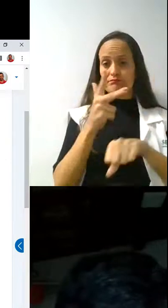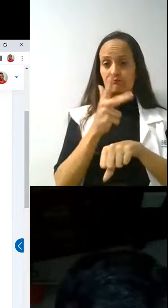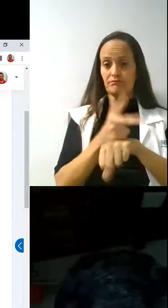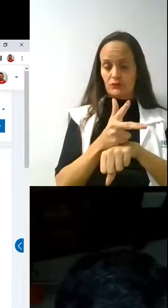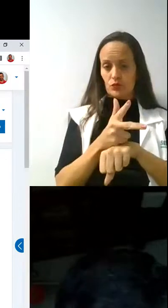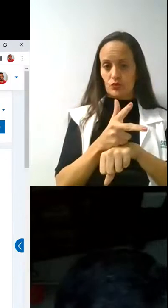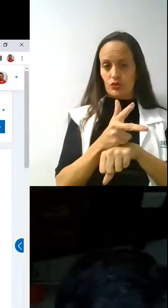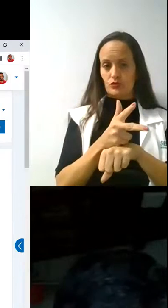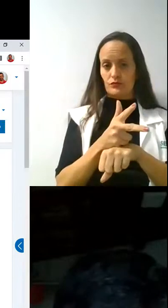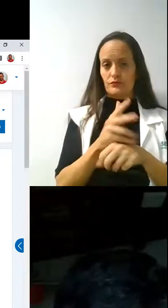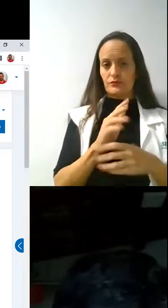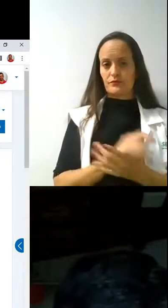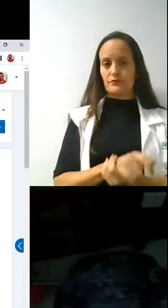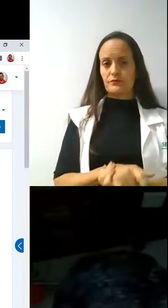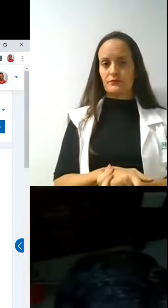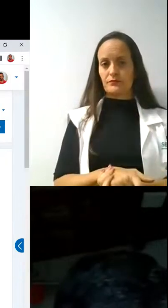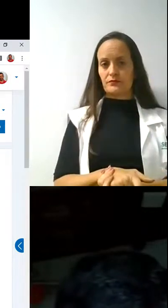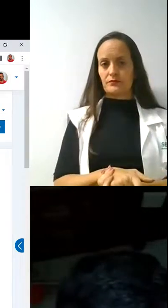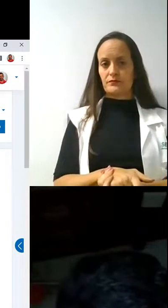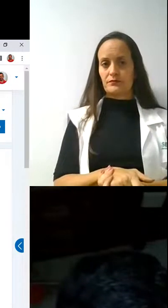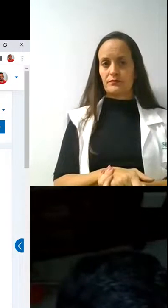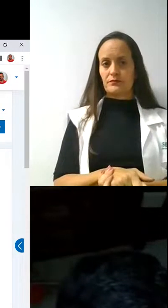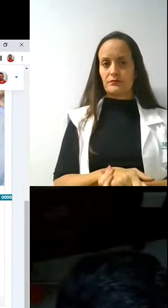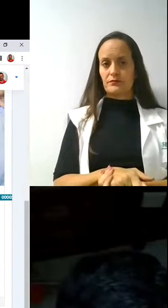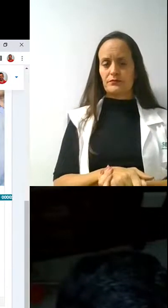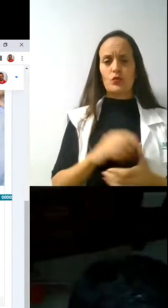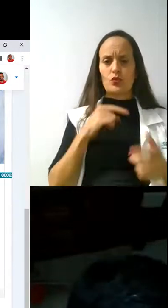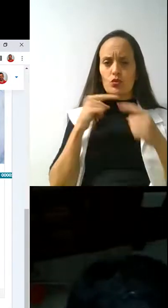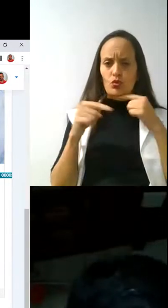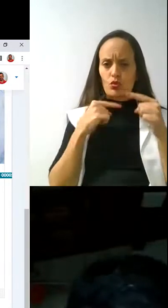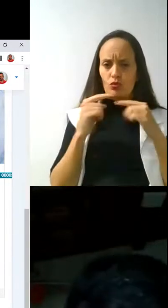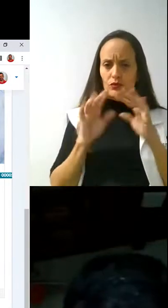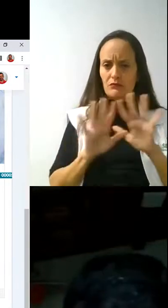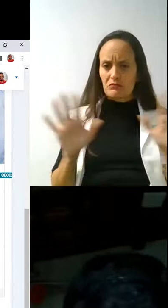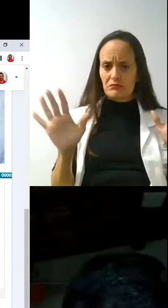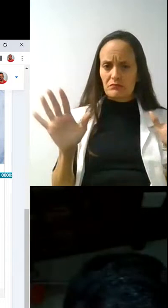turma 10 aí. Alguma dúvida, pessoal?